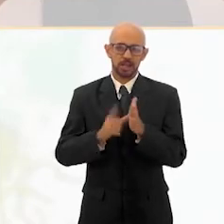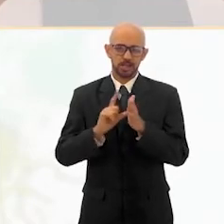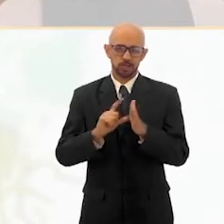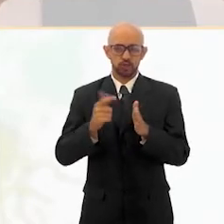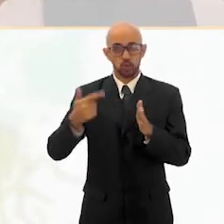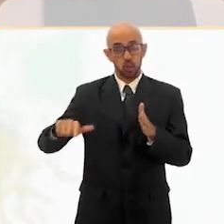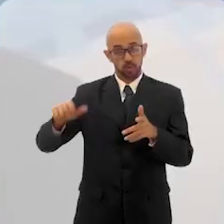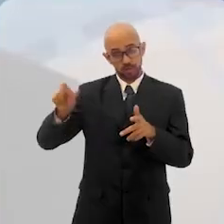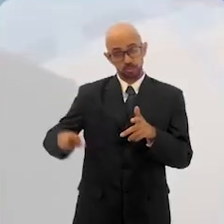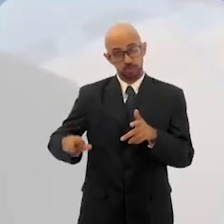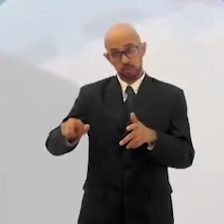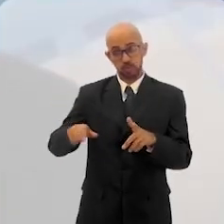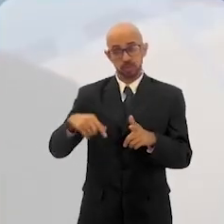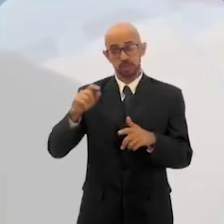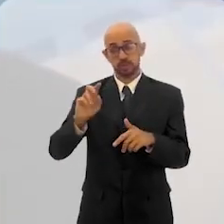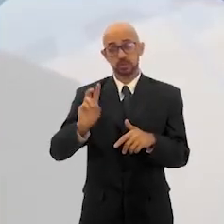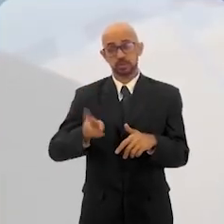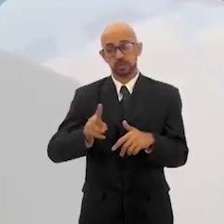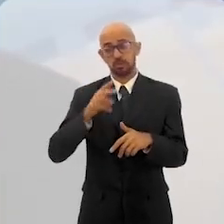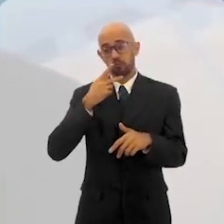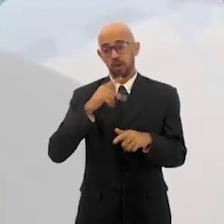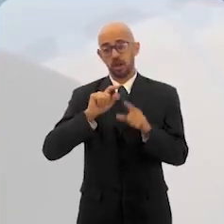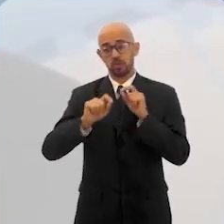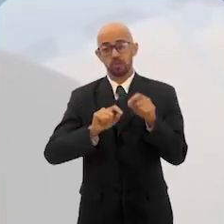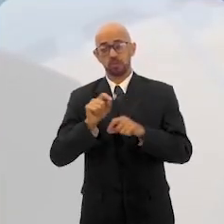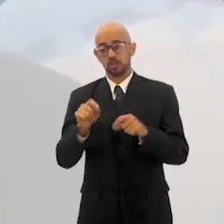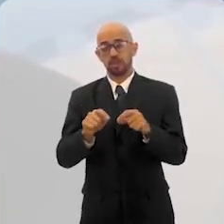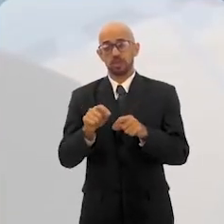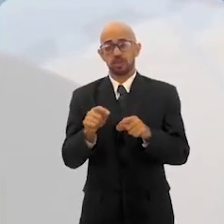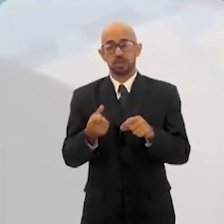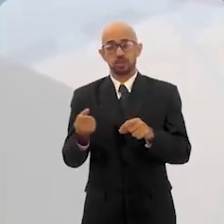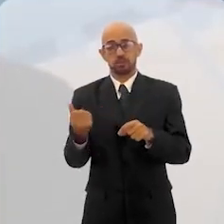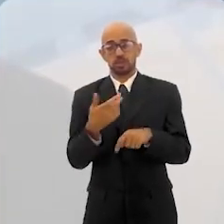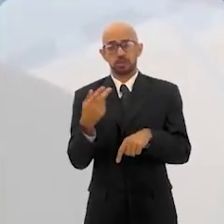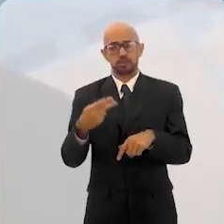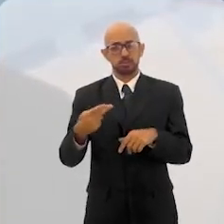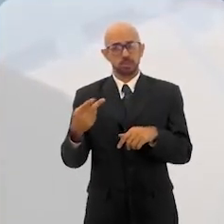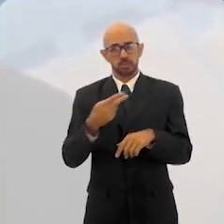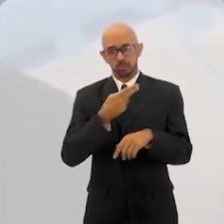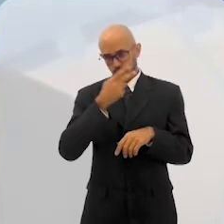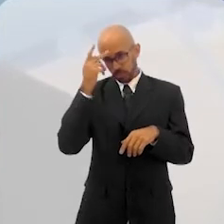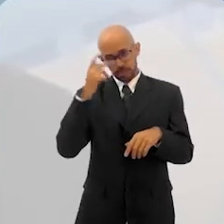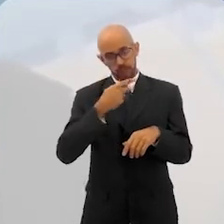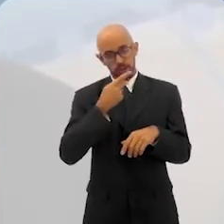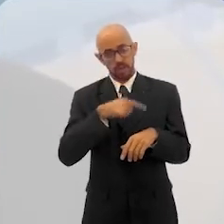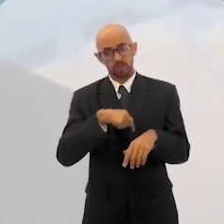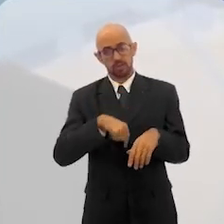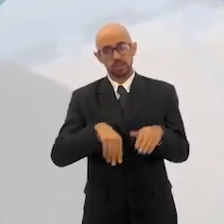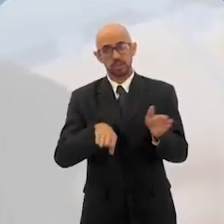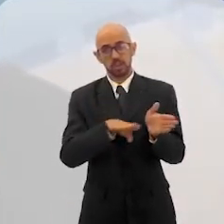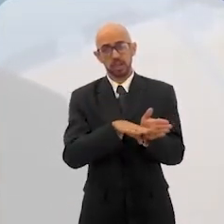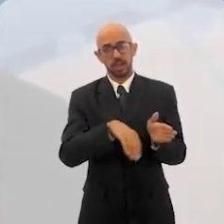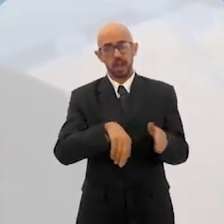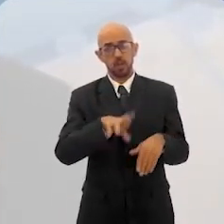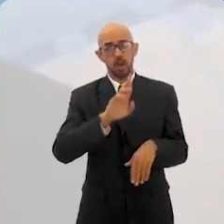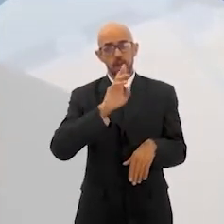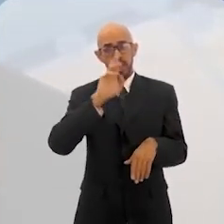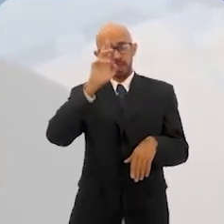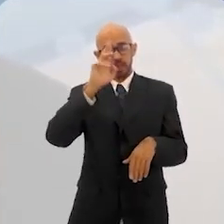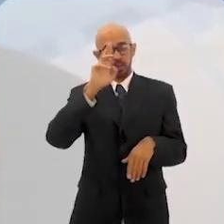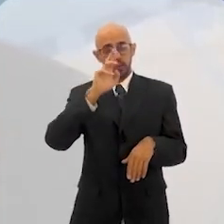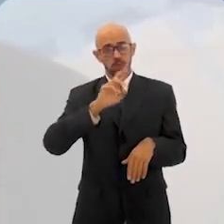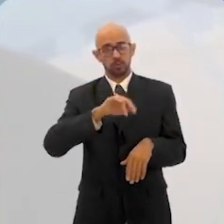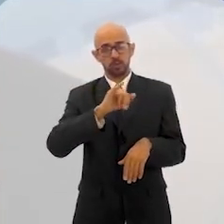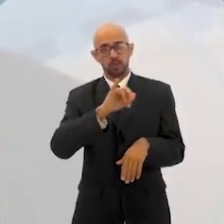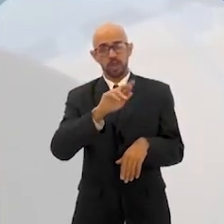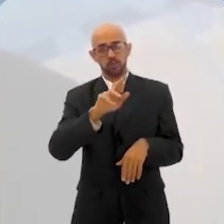né? Eu digo sempre isso, eu falo que quando as pessoas falam, ah, vai chegar o reitor do UFRJ, as pessoas acham que vão chegar um senhor de idade, cabelo